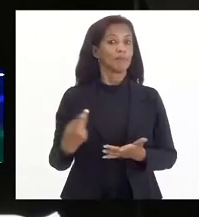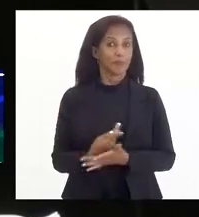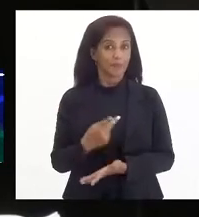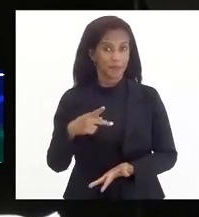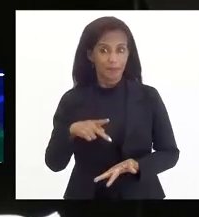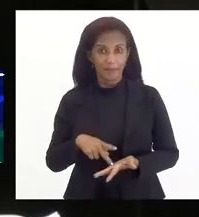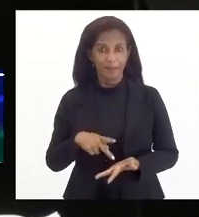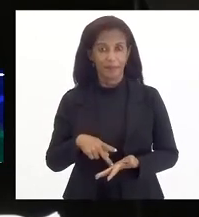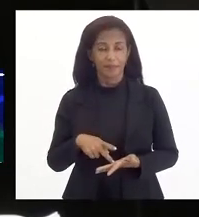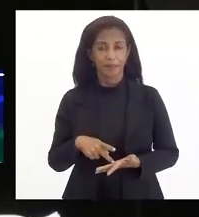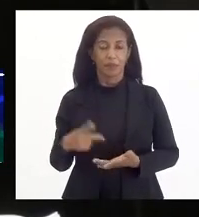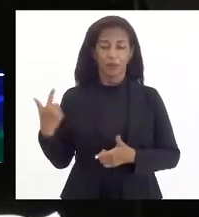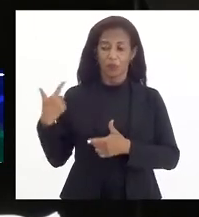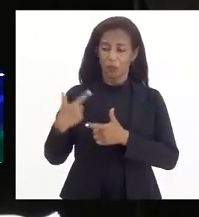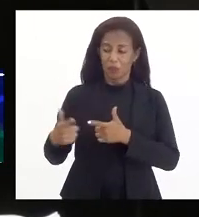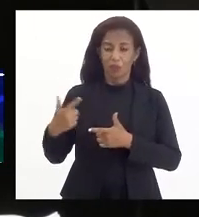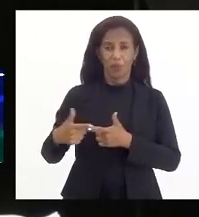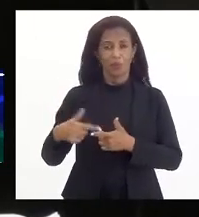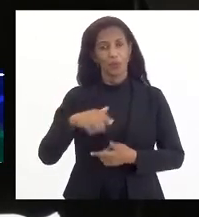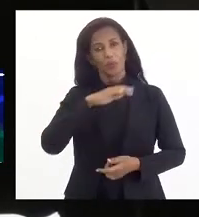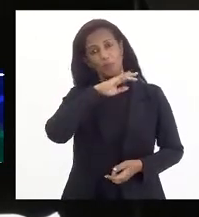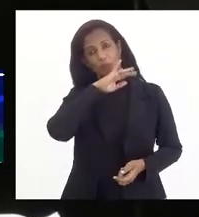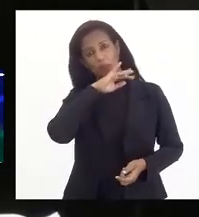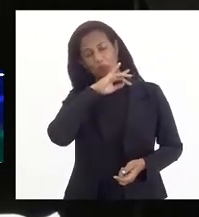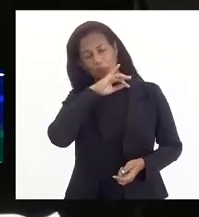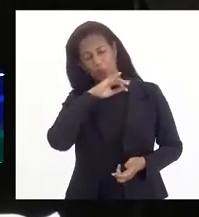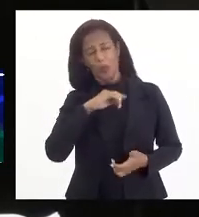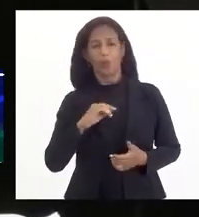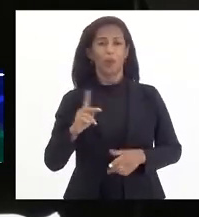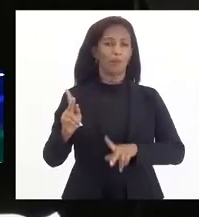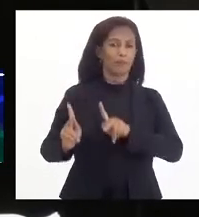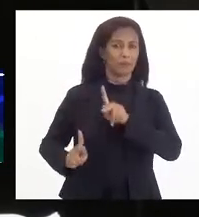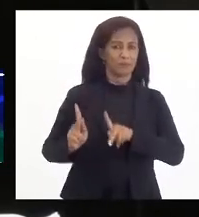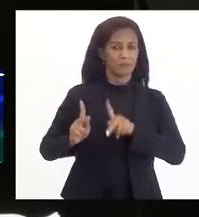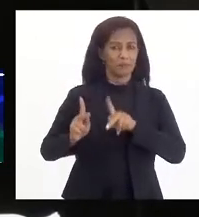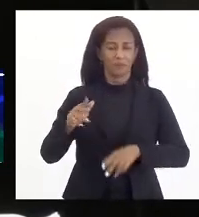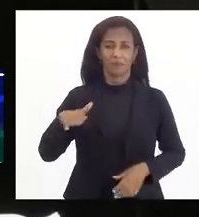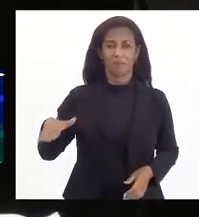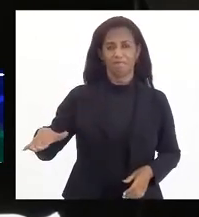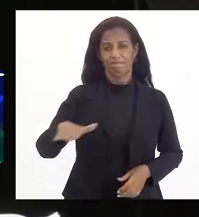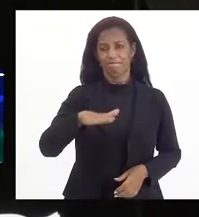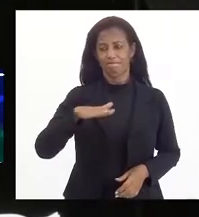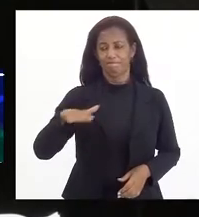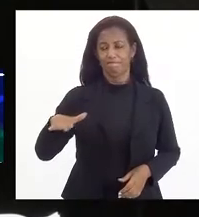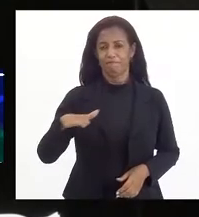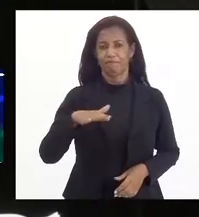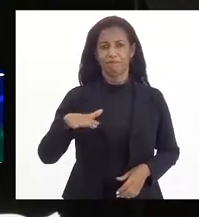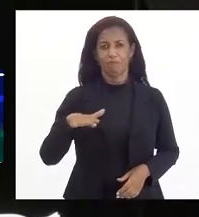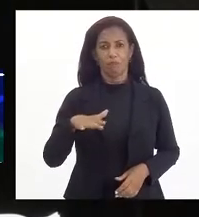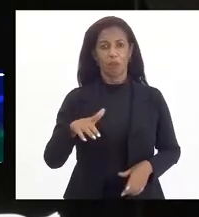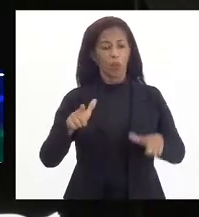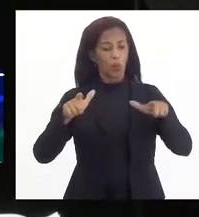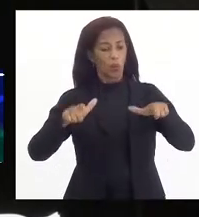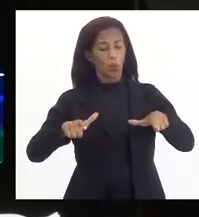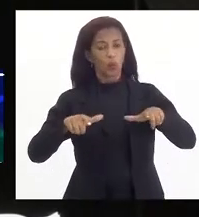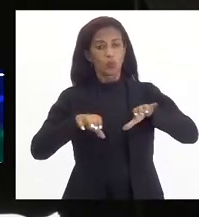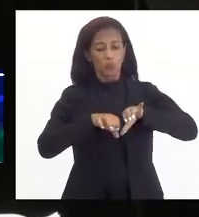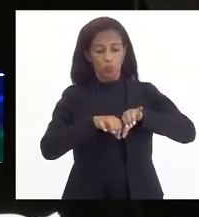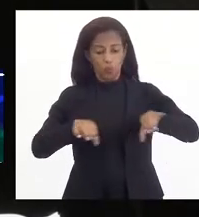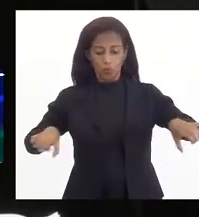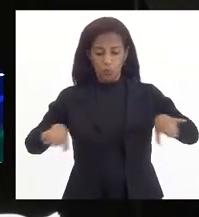foi uma situação desagradável e muito ruim para a população daquela região os vasos que não tem estrutura